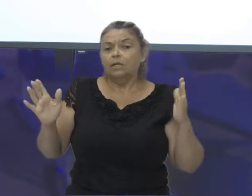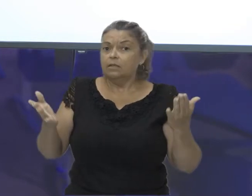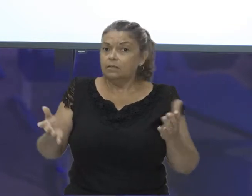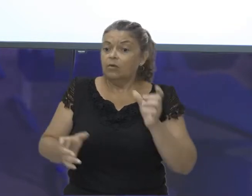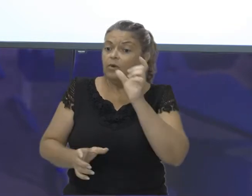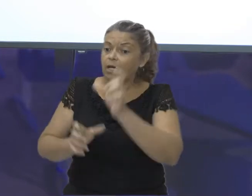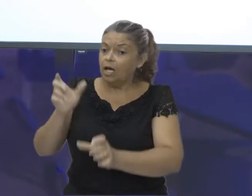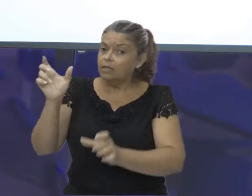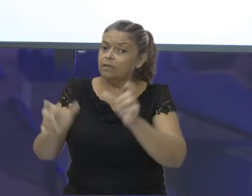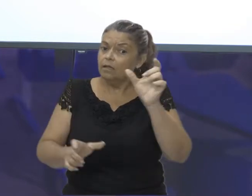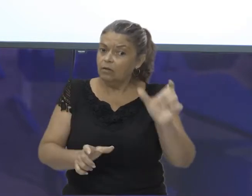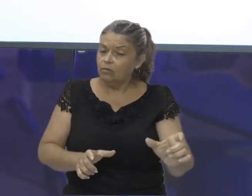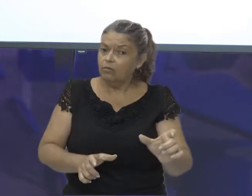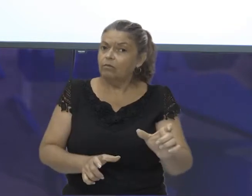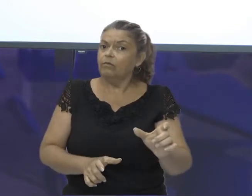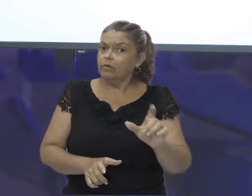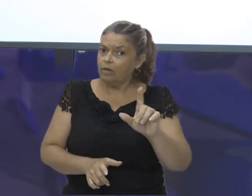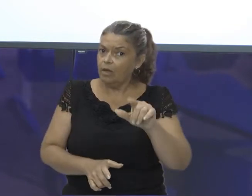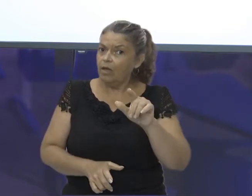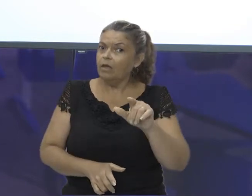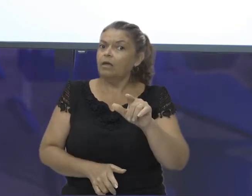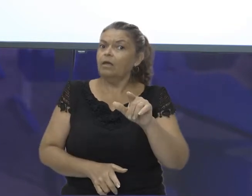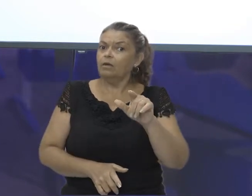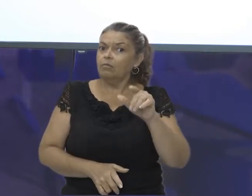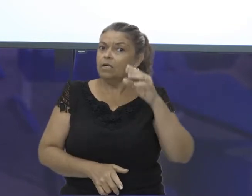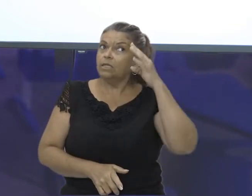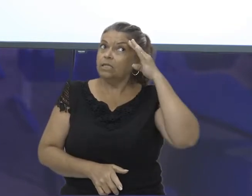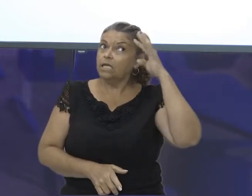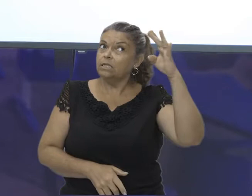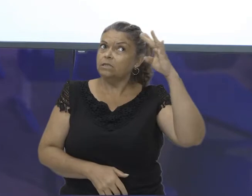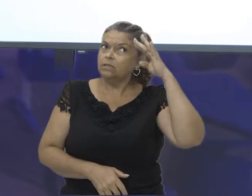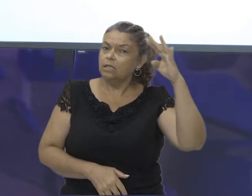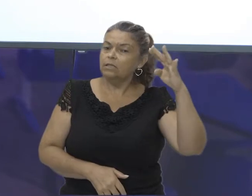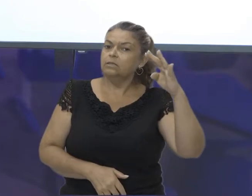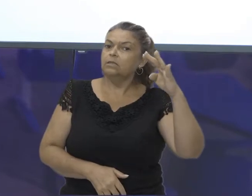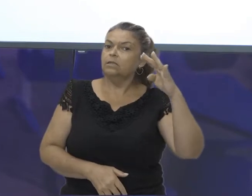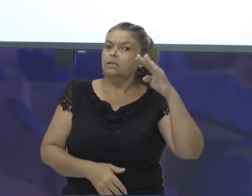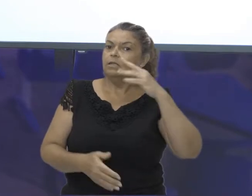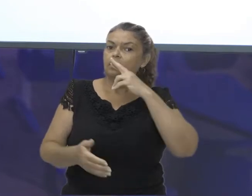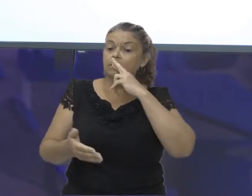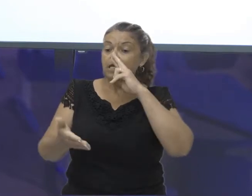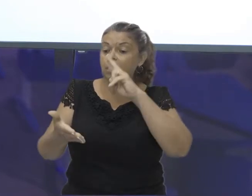de resposta para o segundo passo do nosso caderno de atividade.